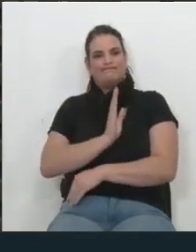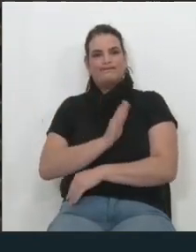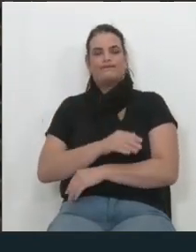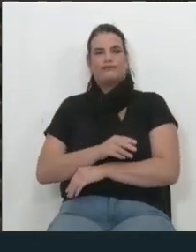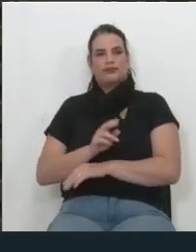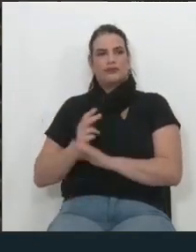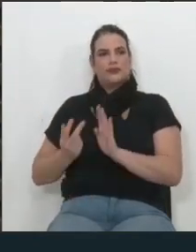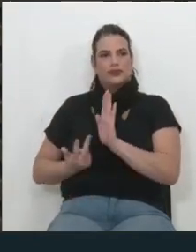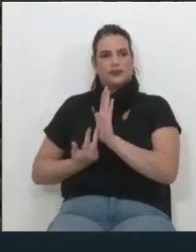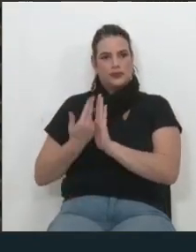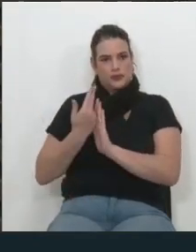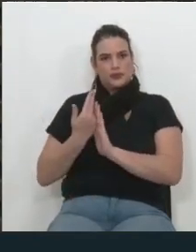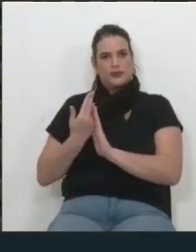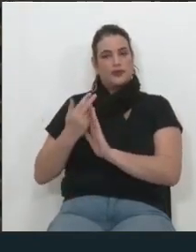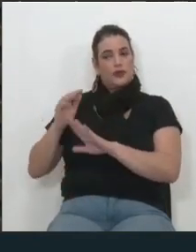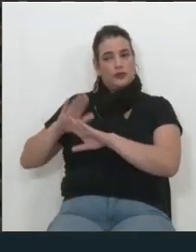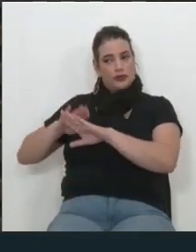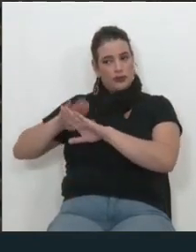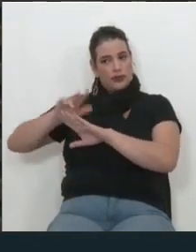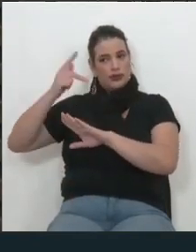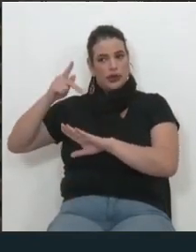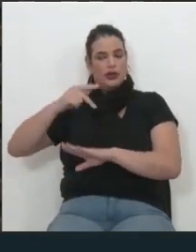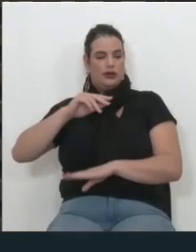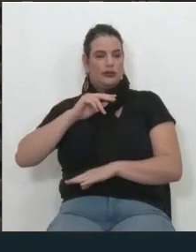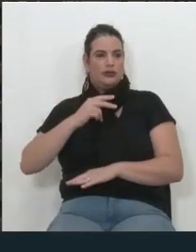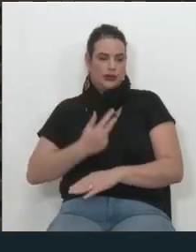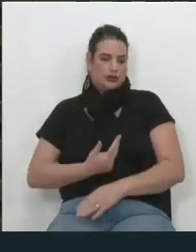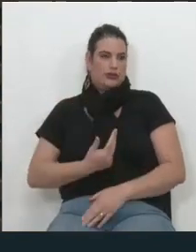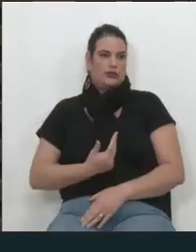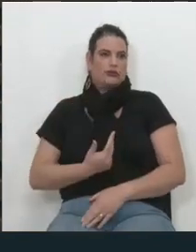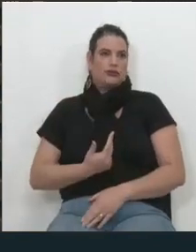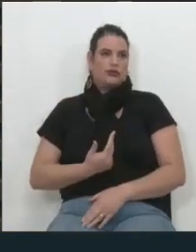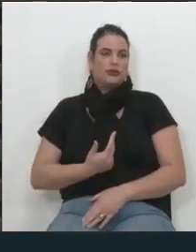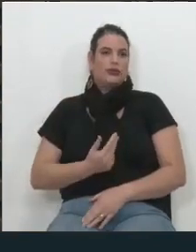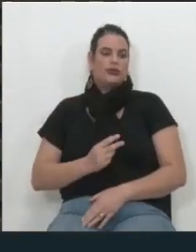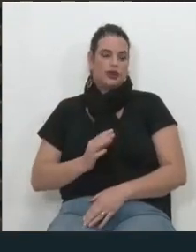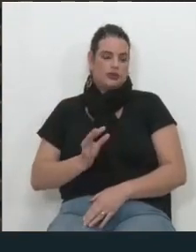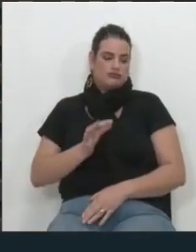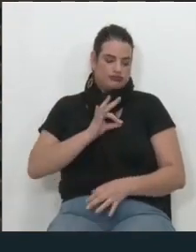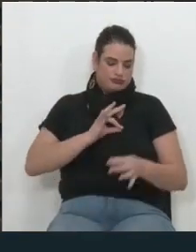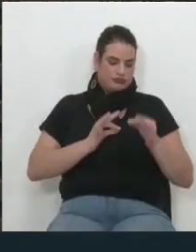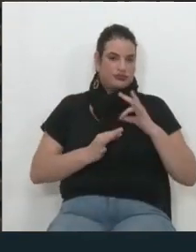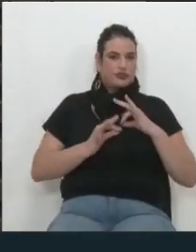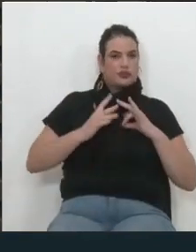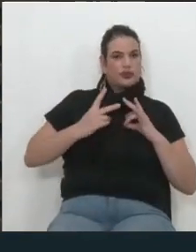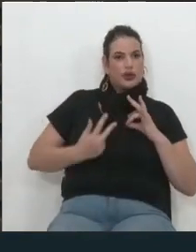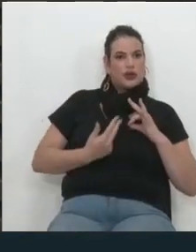que instalou a máquina aqui no meu peito.